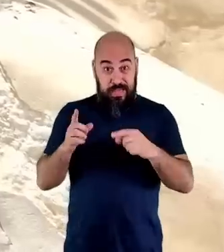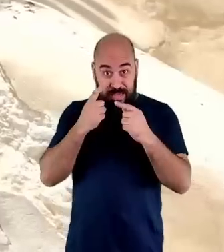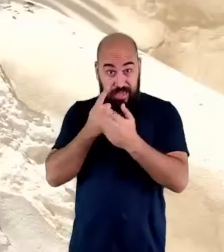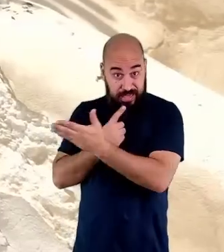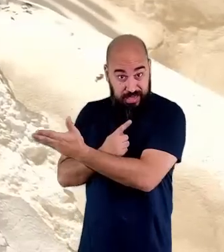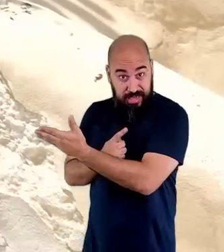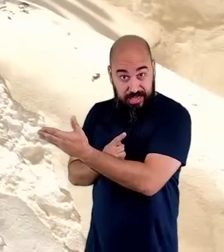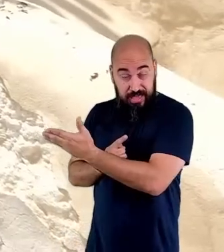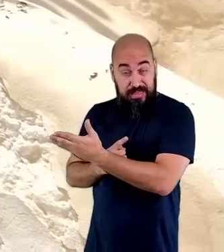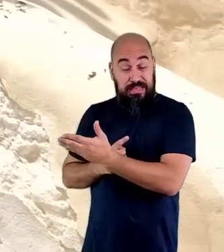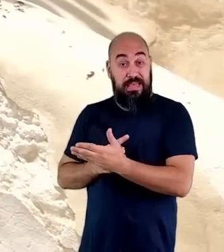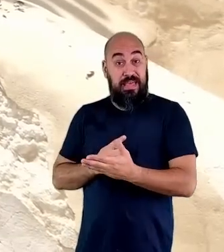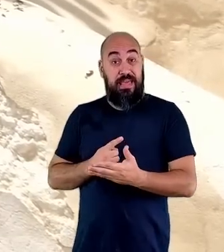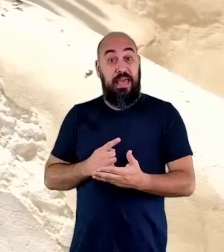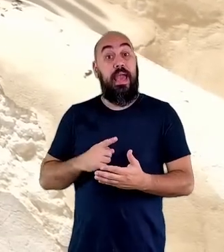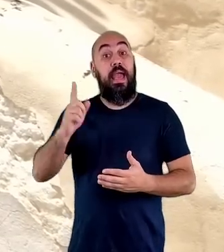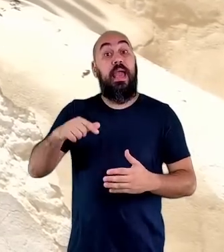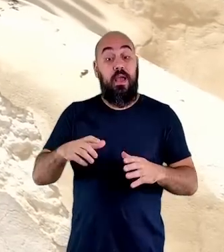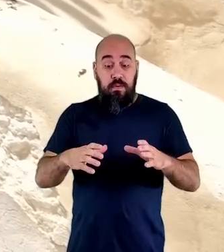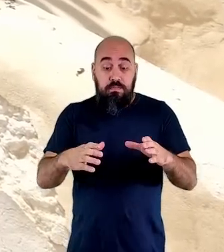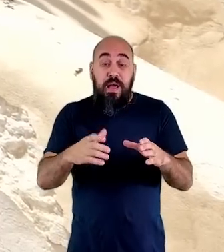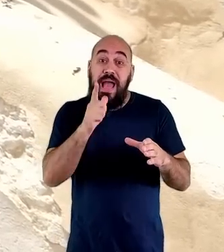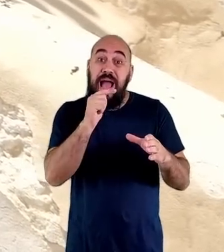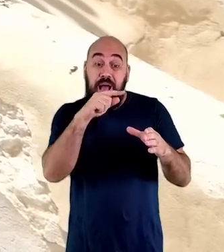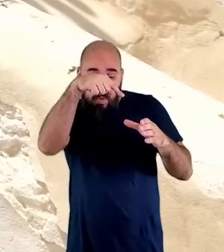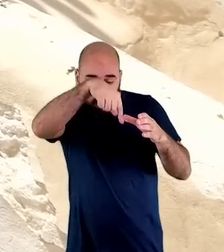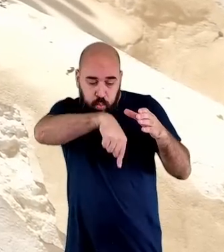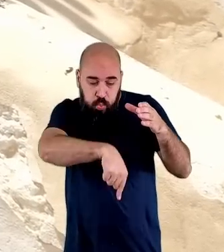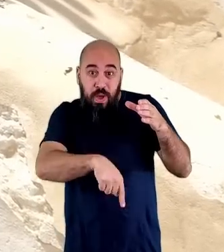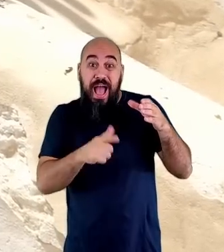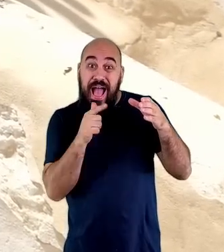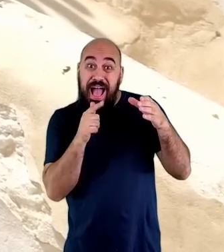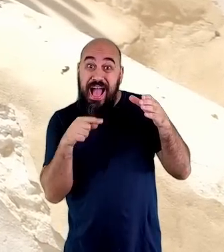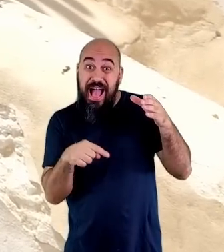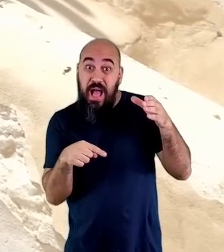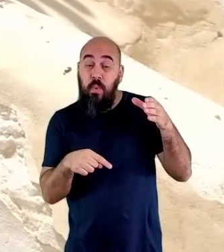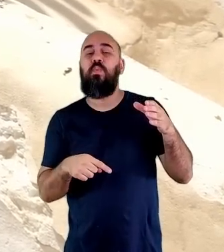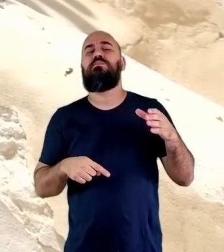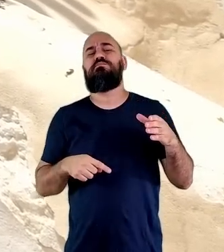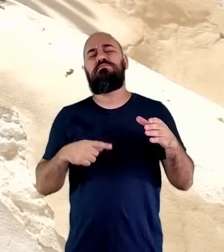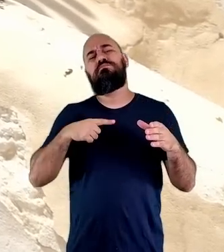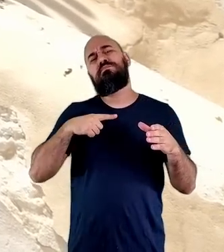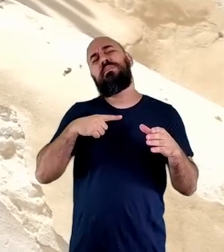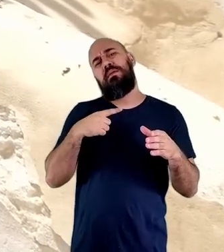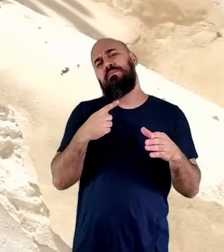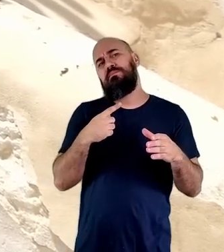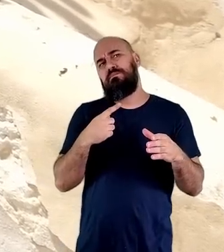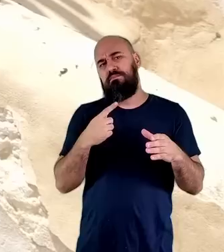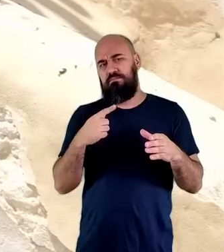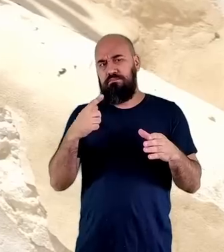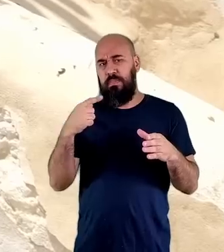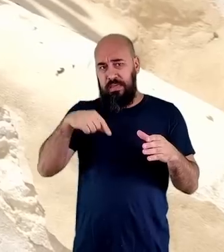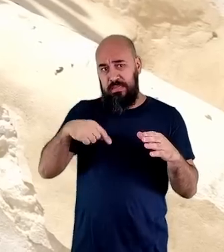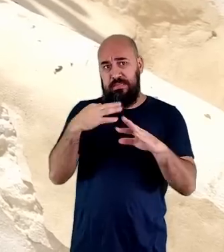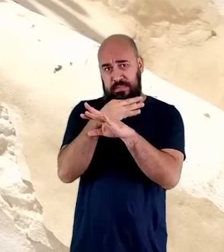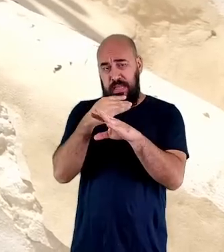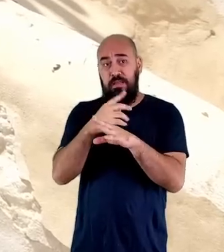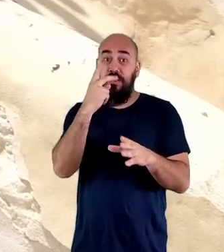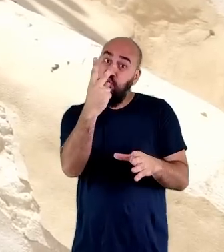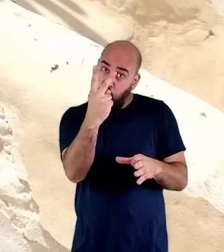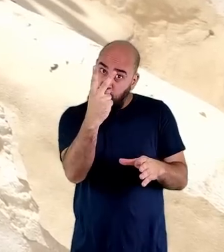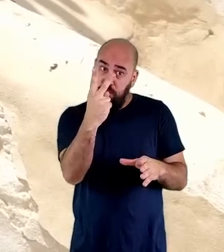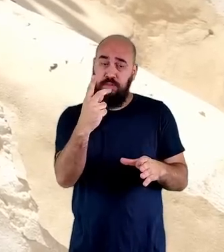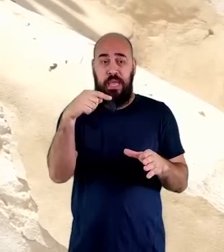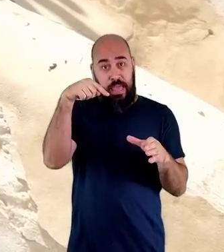Este aqui é o poço que fica à porta da cidade de Berseba. Na verdade, há dois poços aqui do lado de fora da